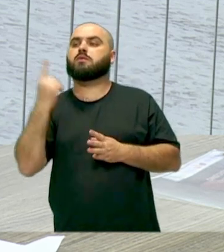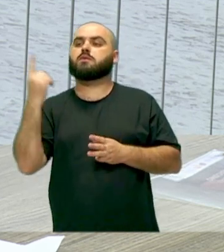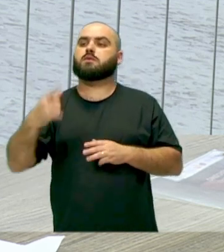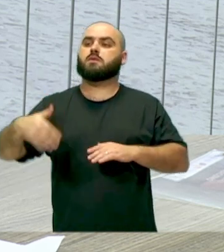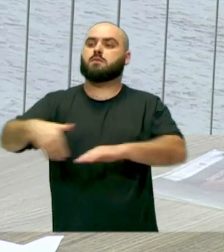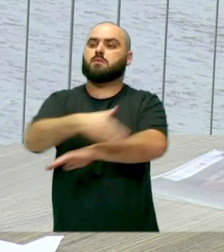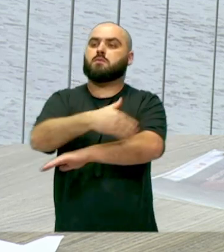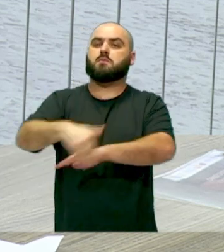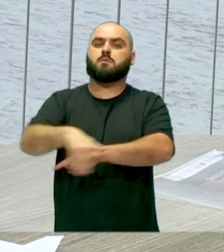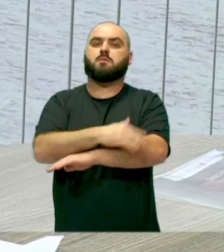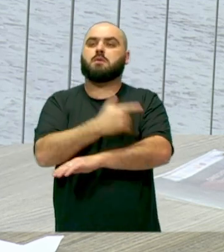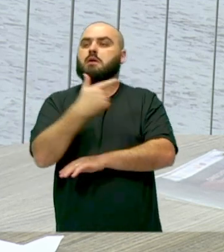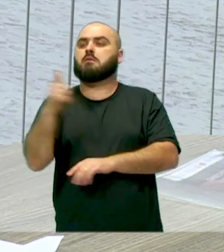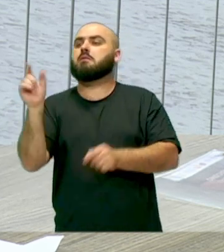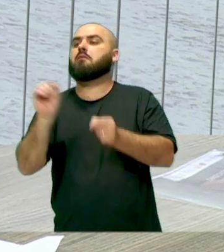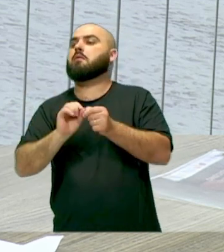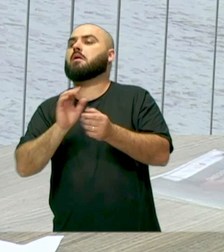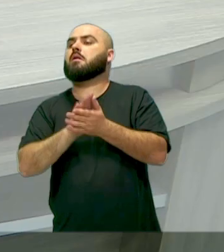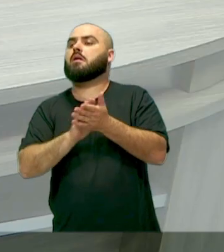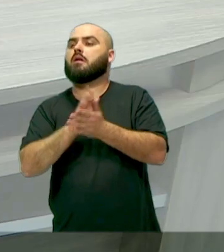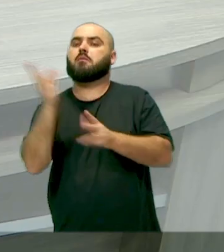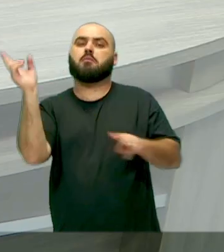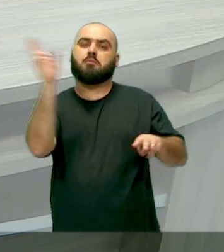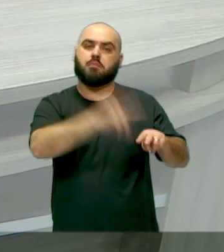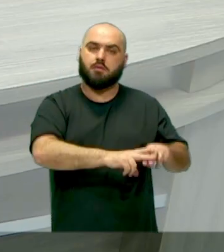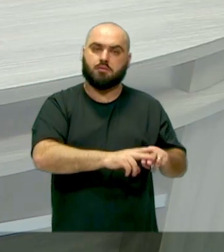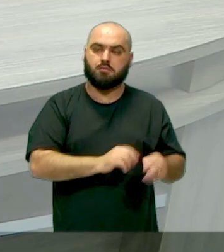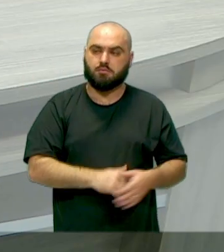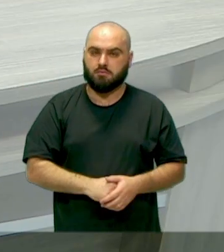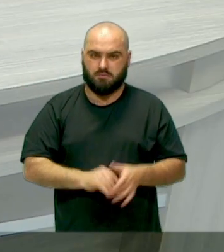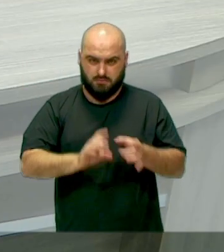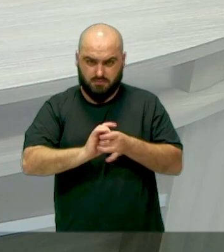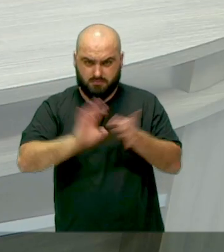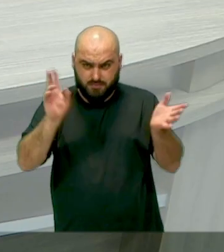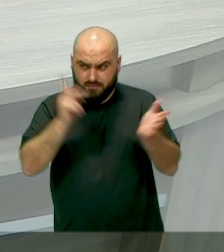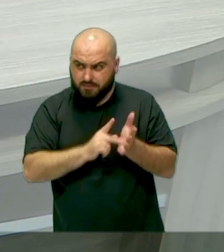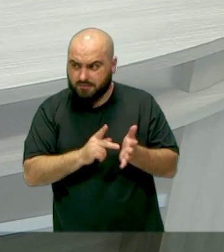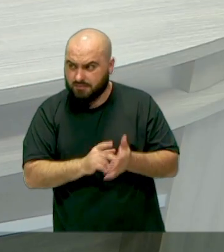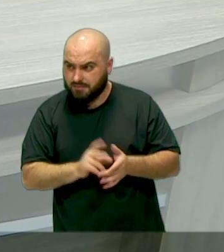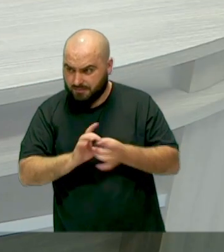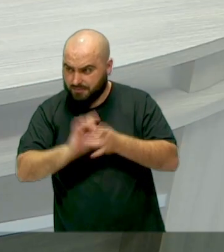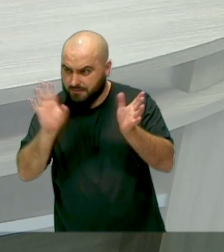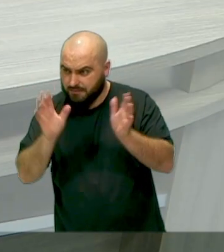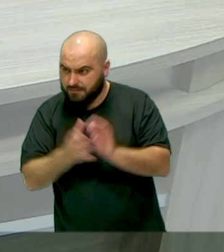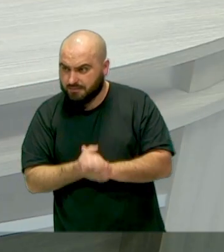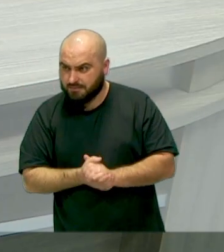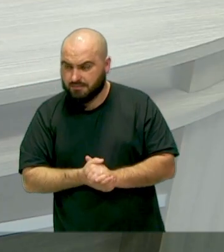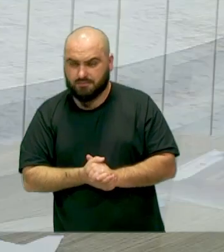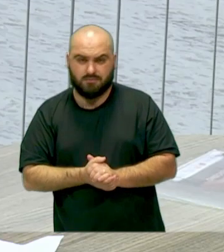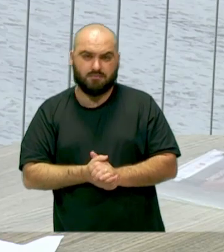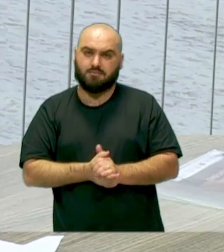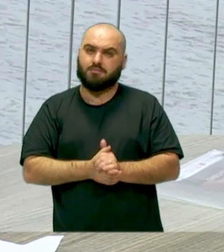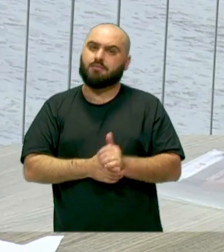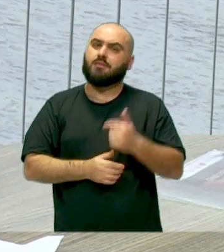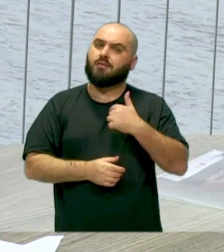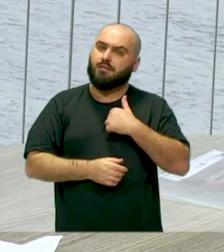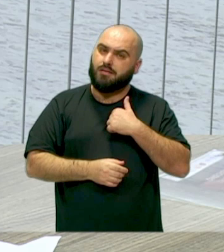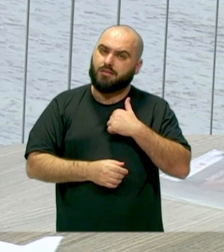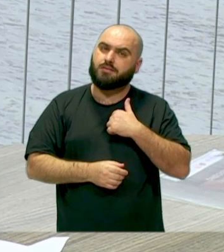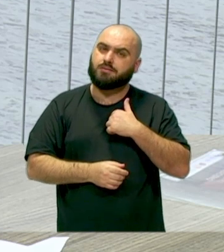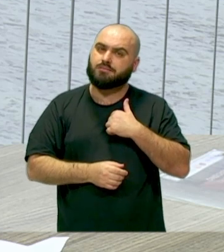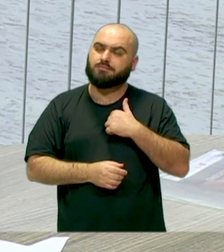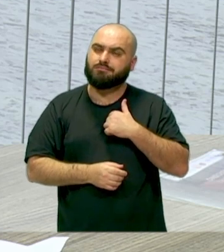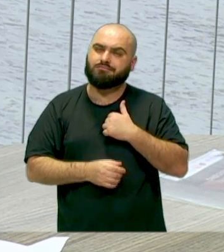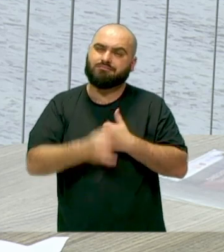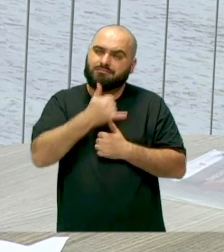perambulando, sem ter o que fazer. Isso não é libertação, né? Aí eu até fico muito